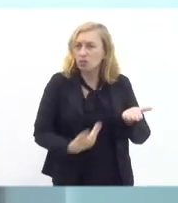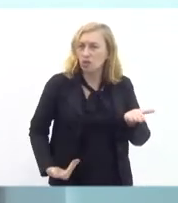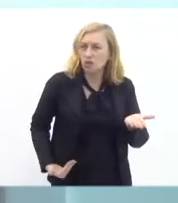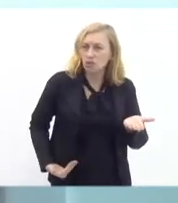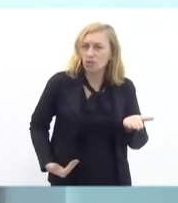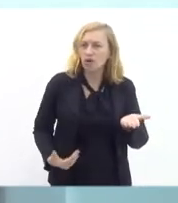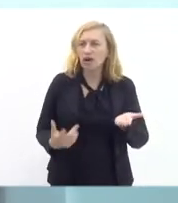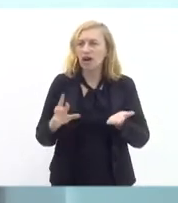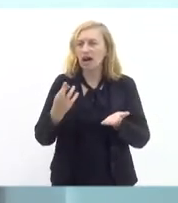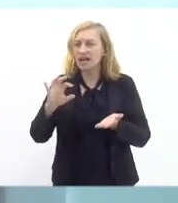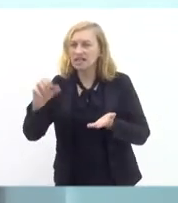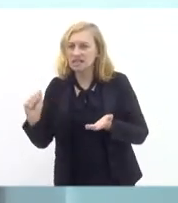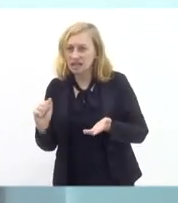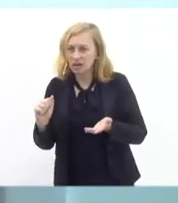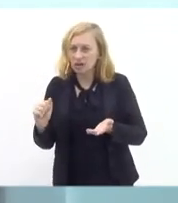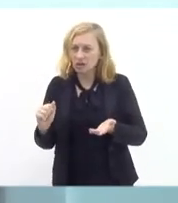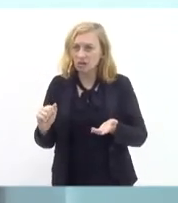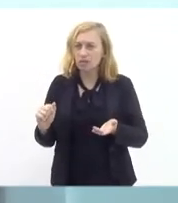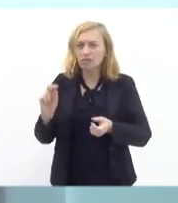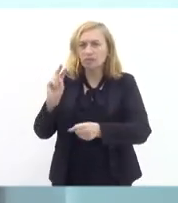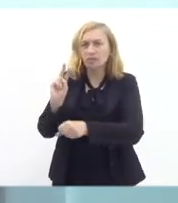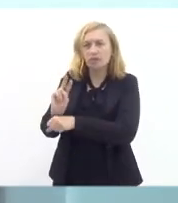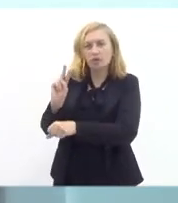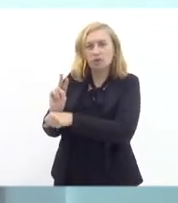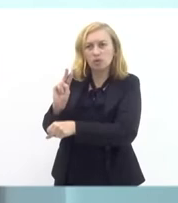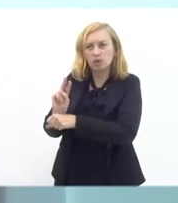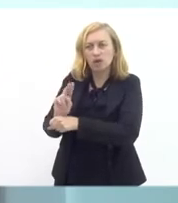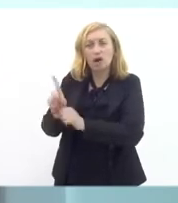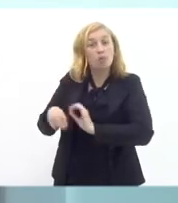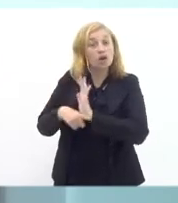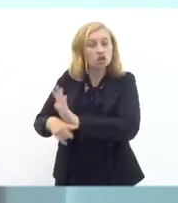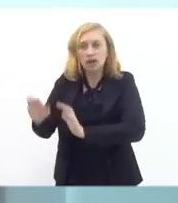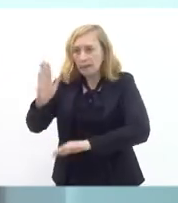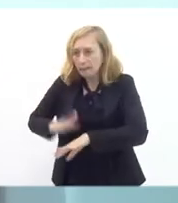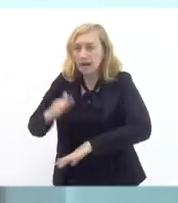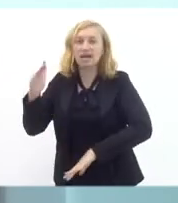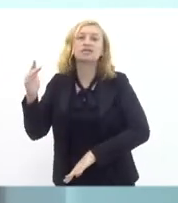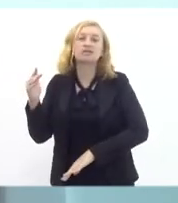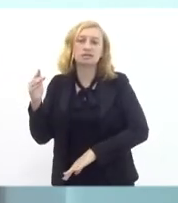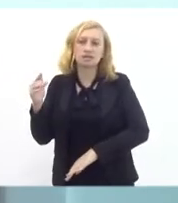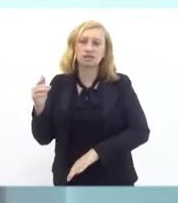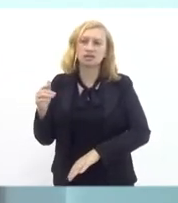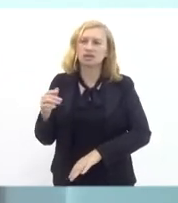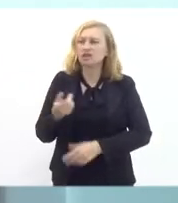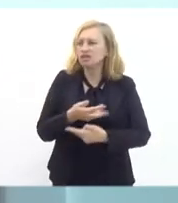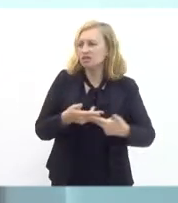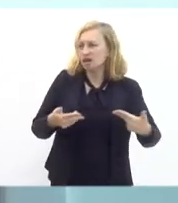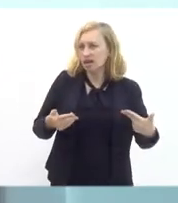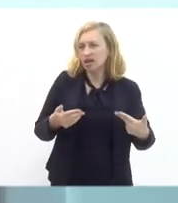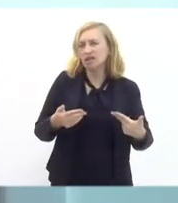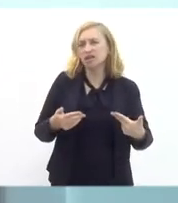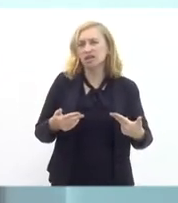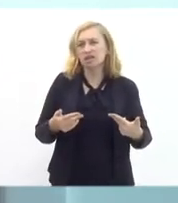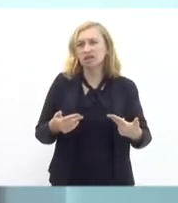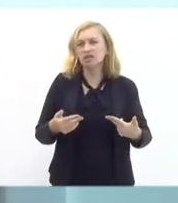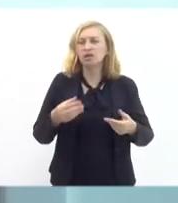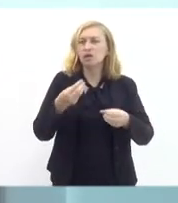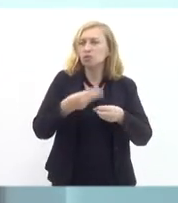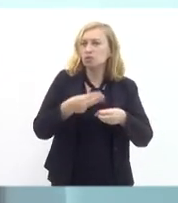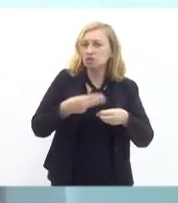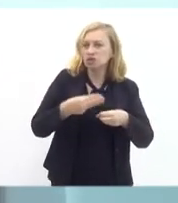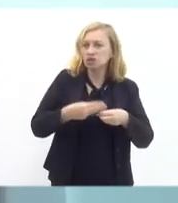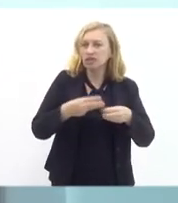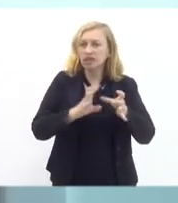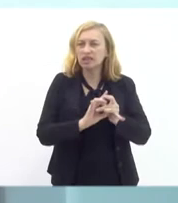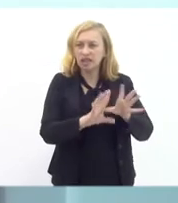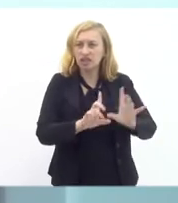para protetor, né, que eu acho que merece uma ajuda até maior do que essa, mas por muitas vezes os municípios eles deixam